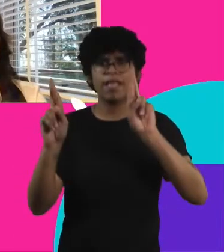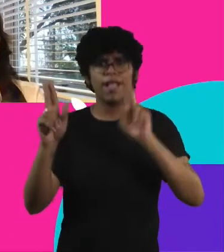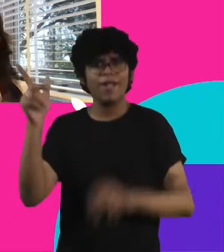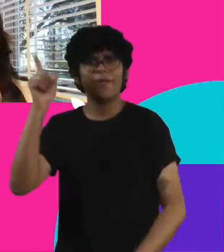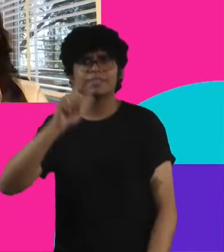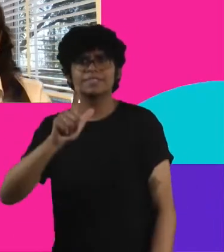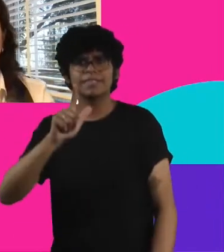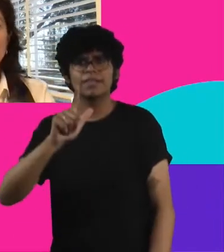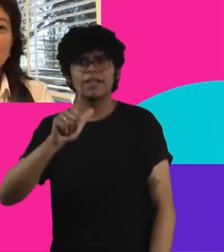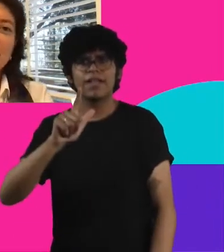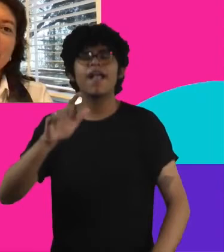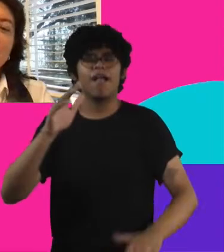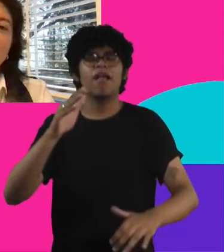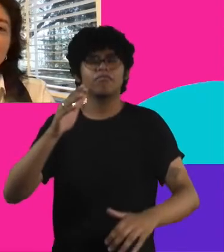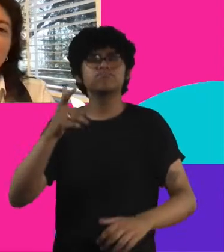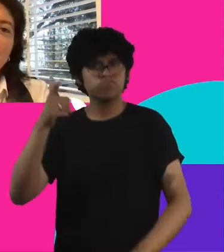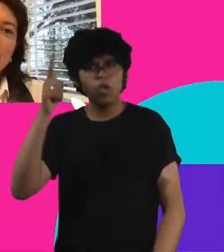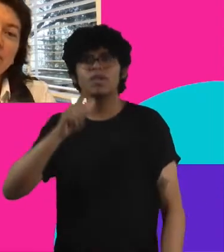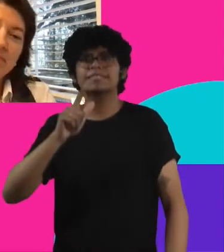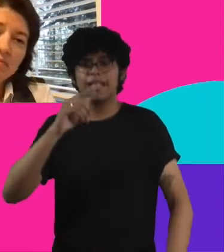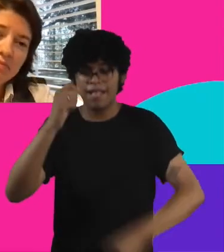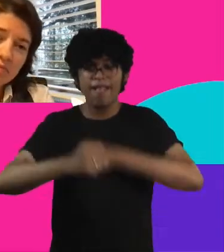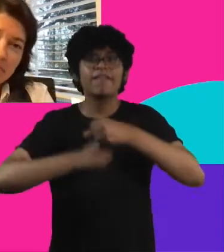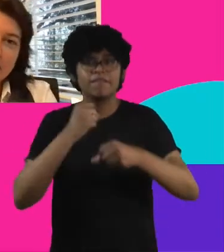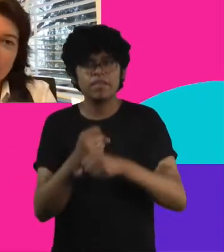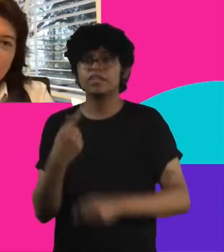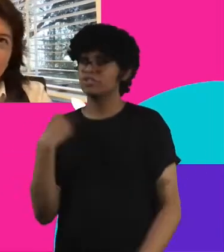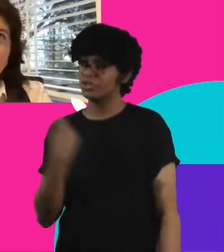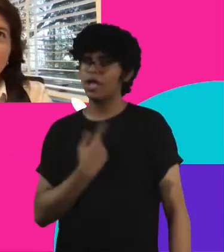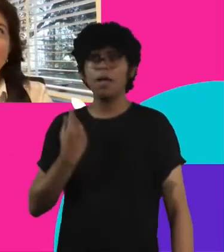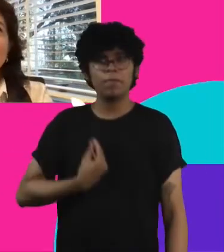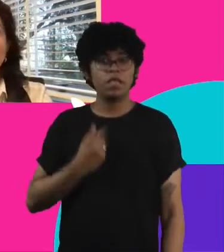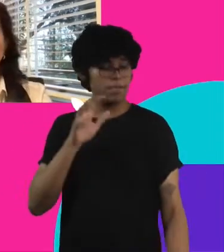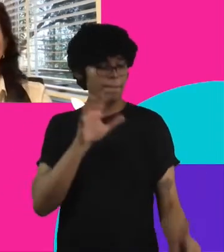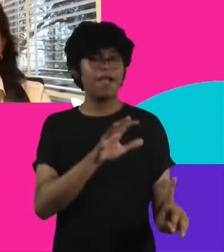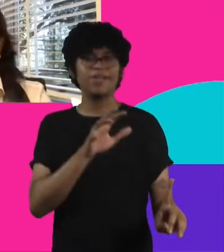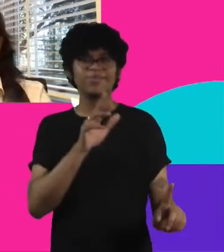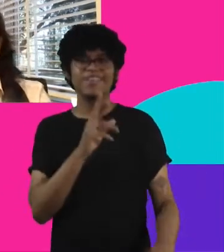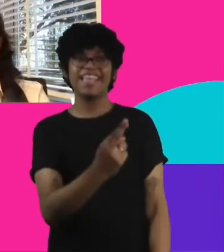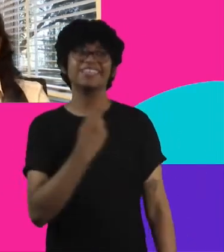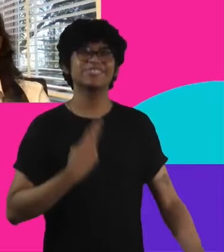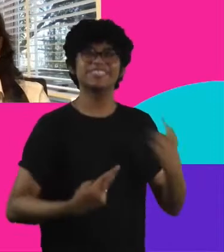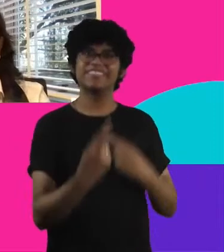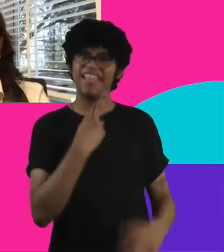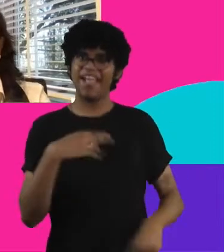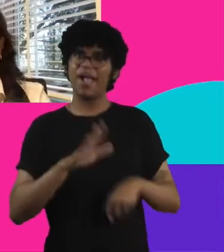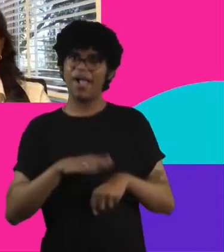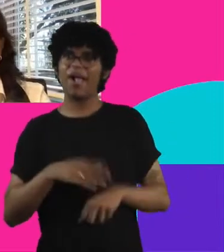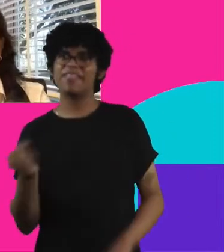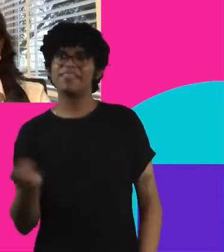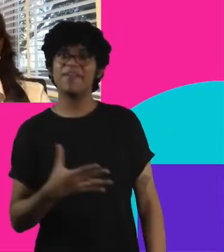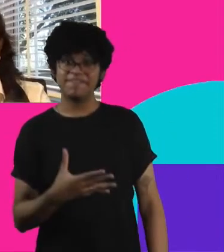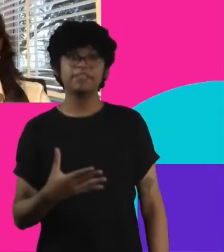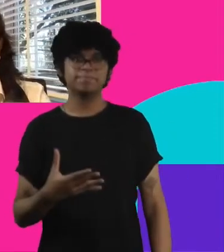No próximo festival, eu e a Lúcia vamos estar aqui para contar para vocês os impactos dessa nova ação. Com certeza,